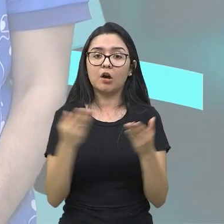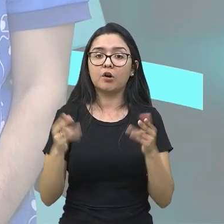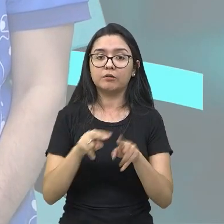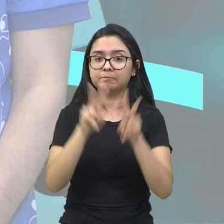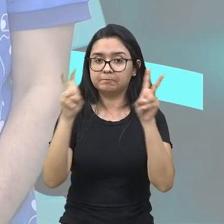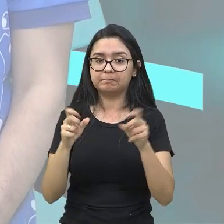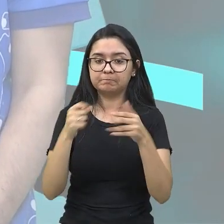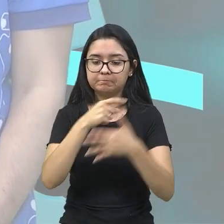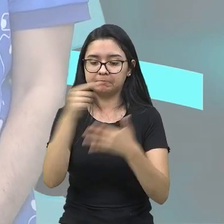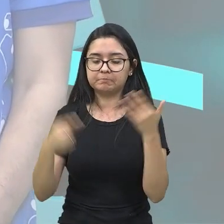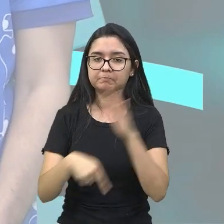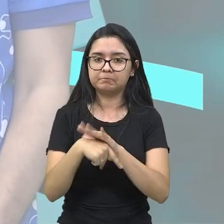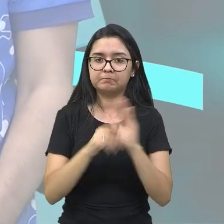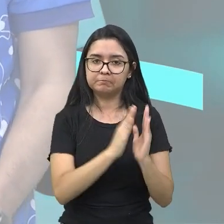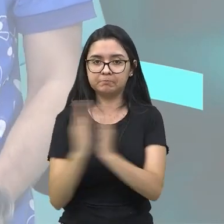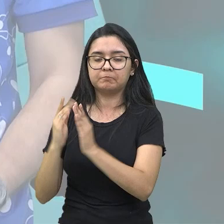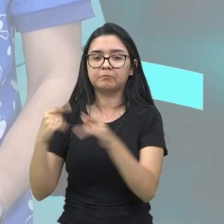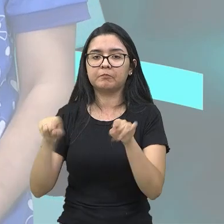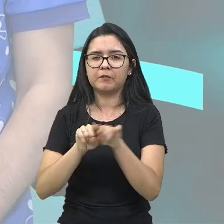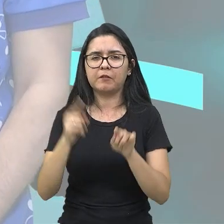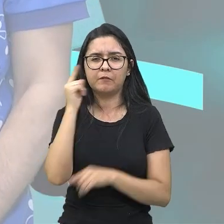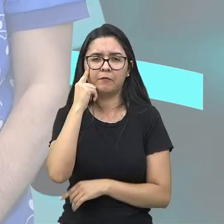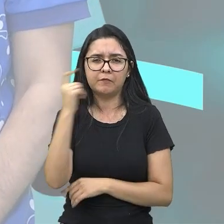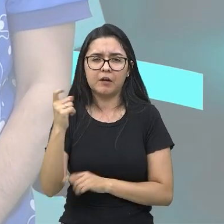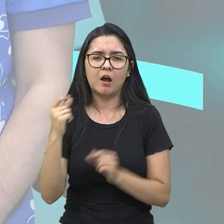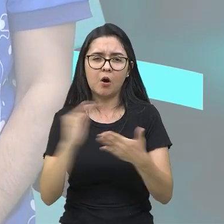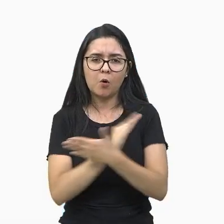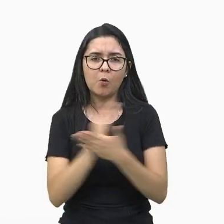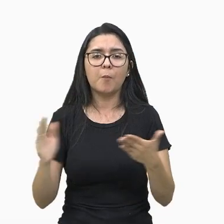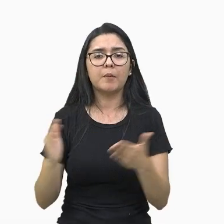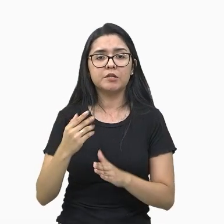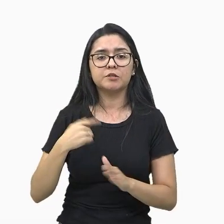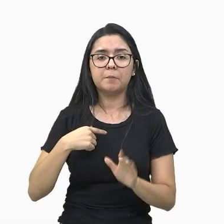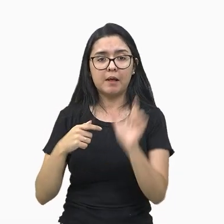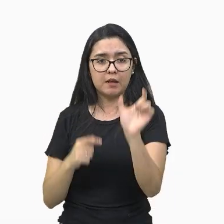esses processos, observando algumas palavras.